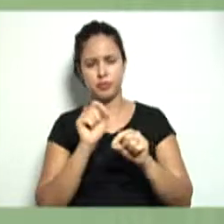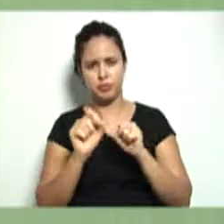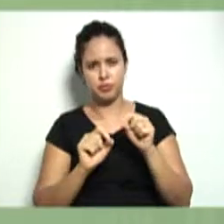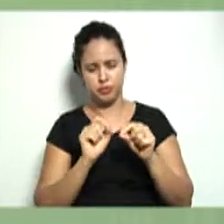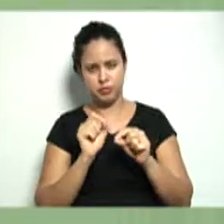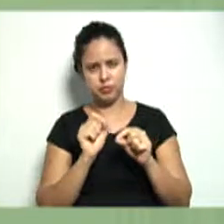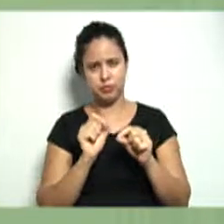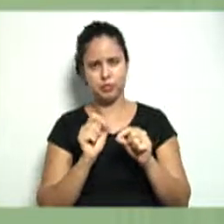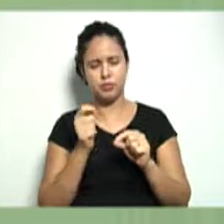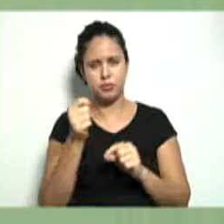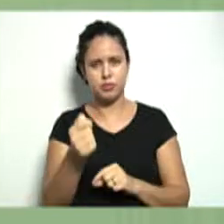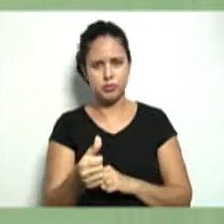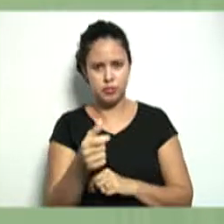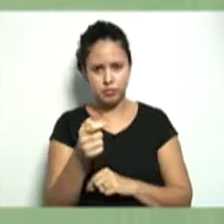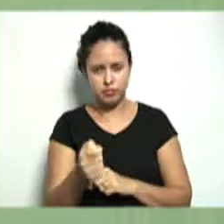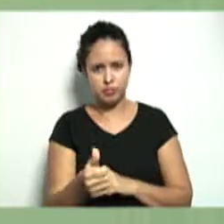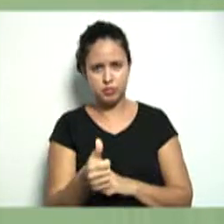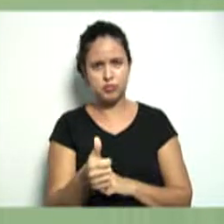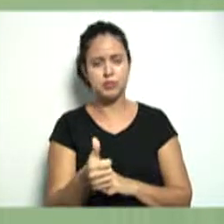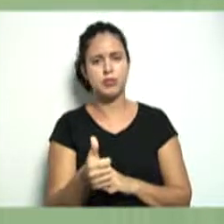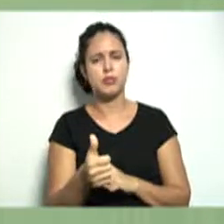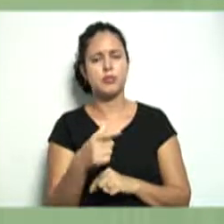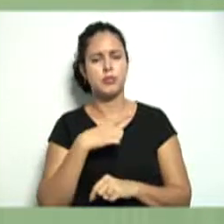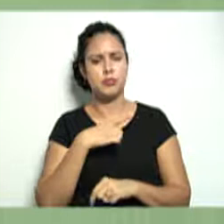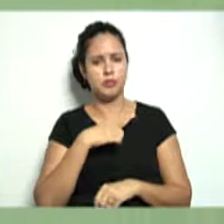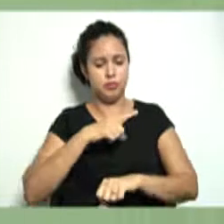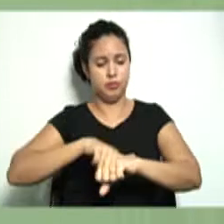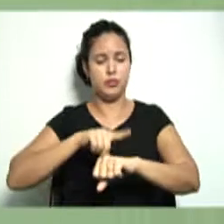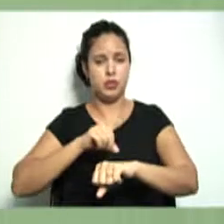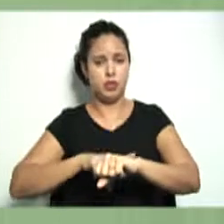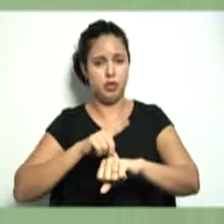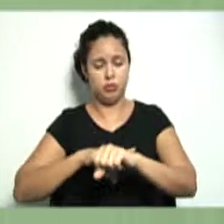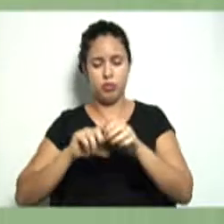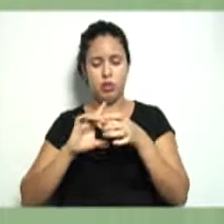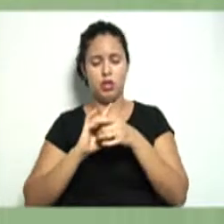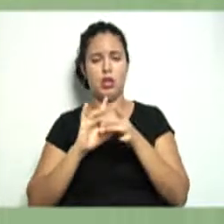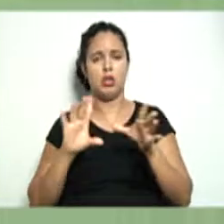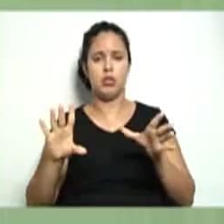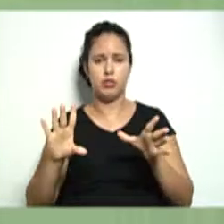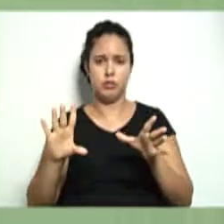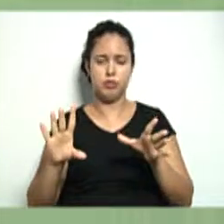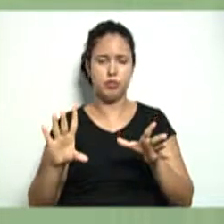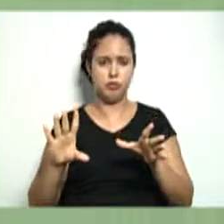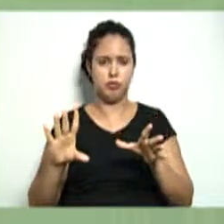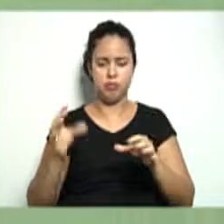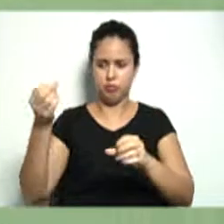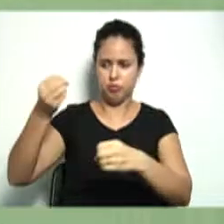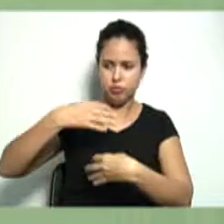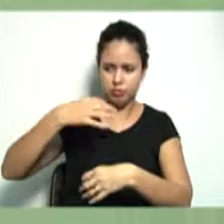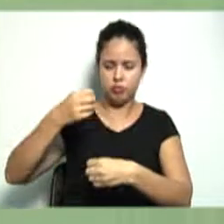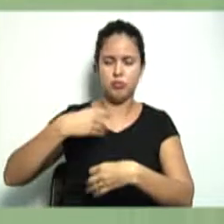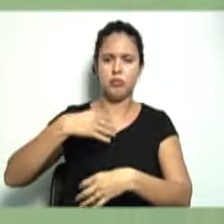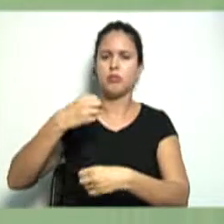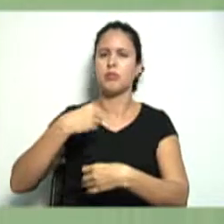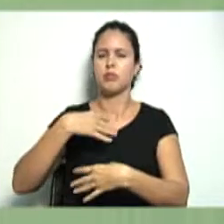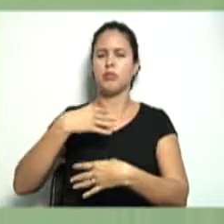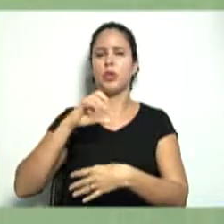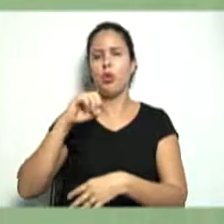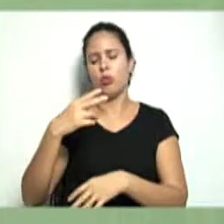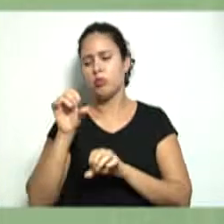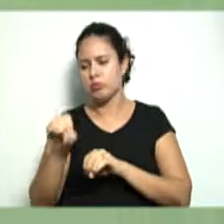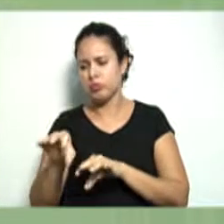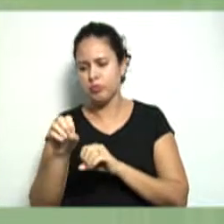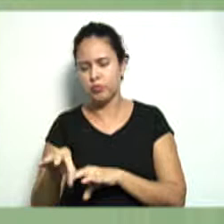falando, poucos que tinham tempo para o ócio eram instruídos, né? Enquanto